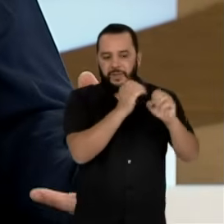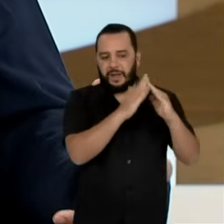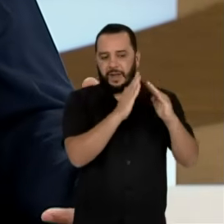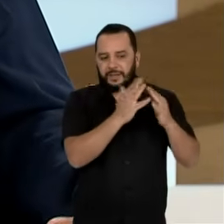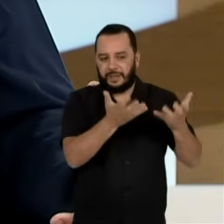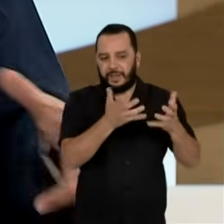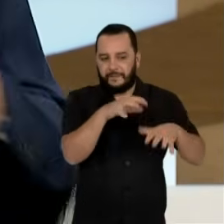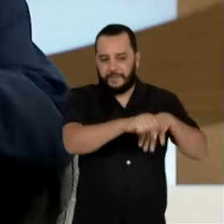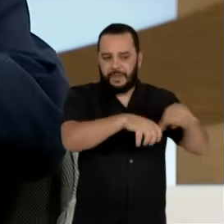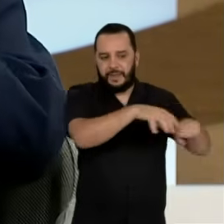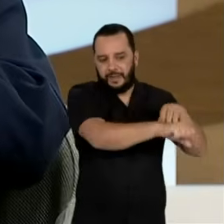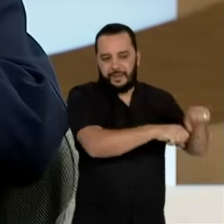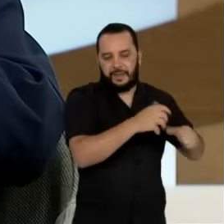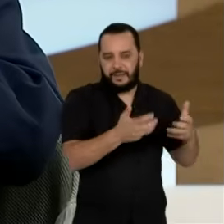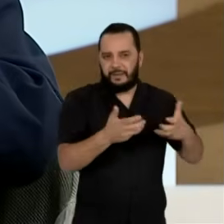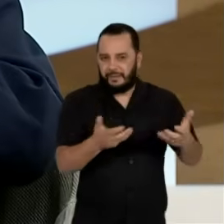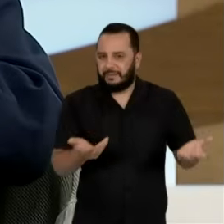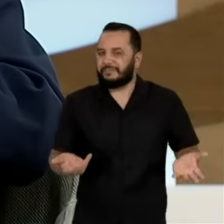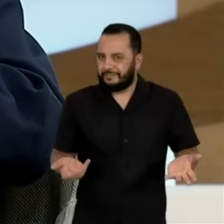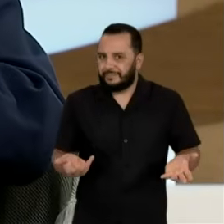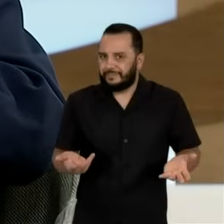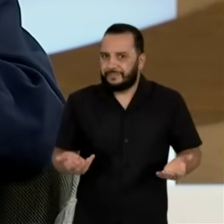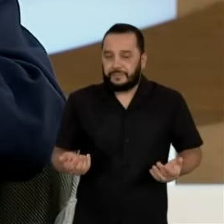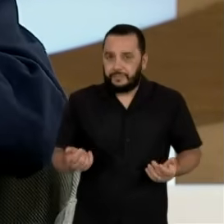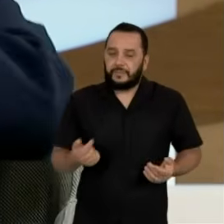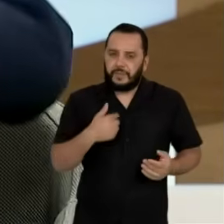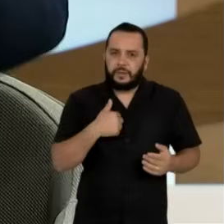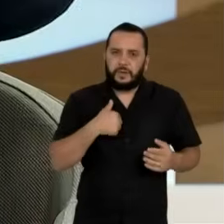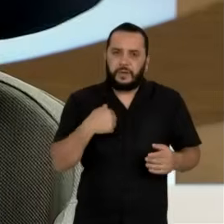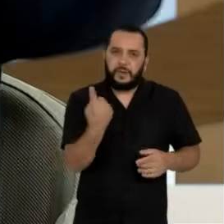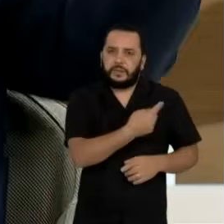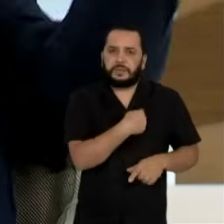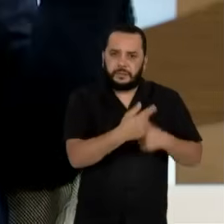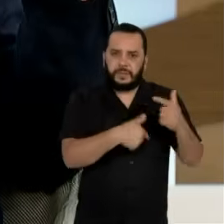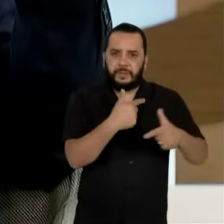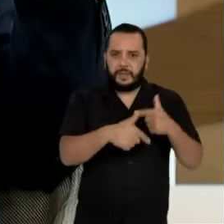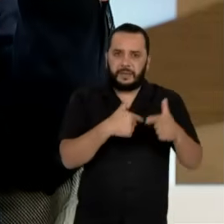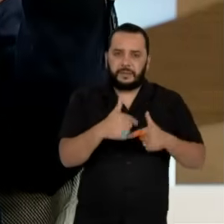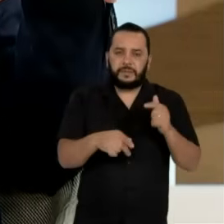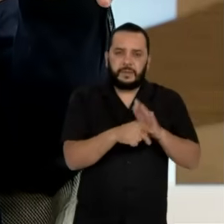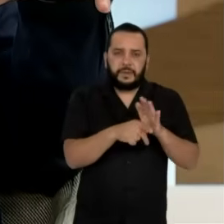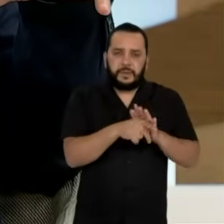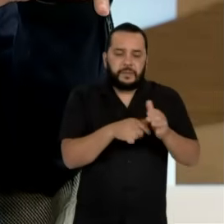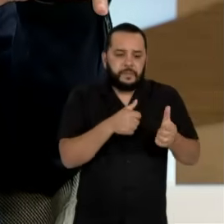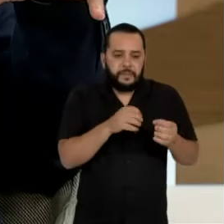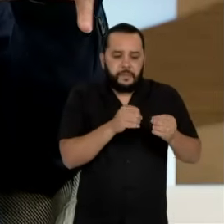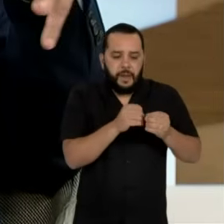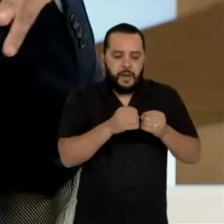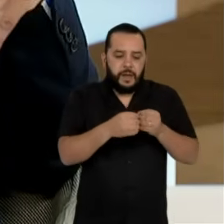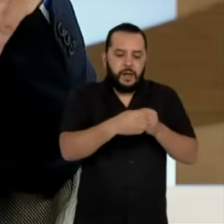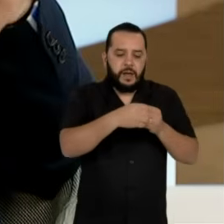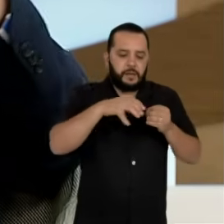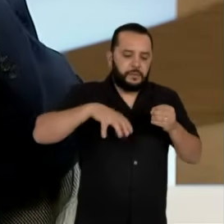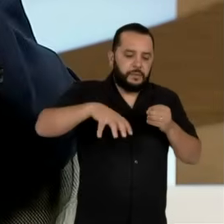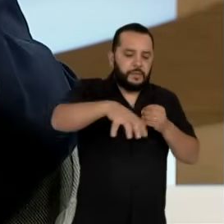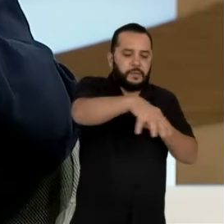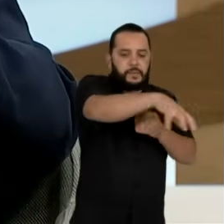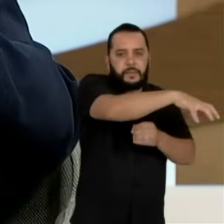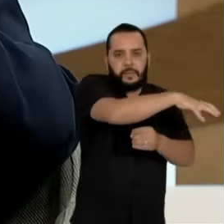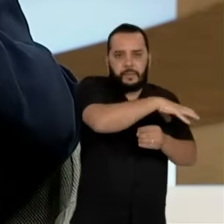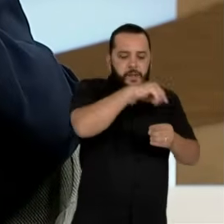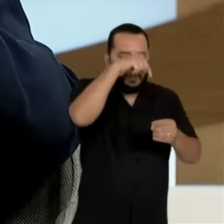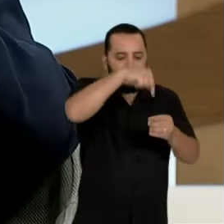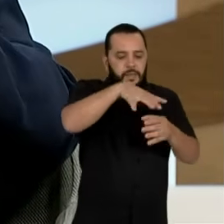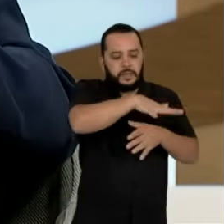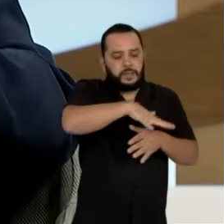que isso funciona lá. Nós não trabalhamos exatamente em Alter do Chão, sabe? Nós trabalhamos nas áreas do entorno de Alter do Chão, né? Alter do Chão a gente trabalha